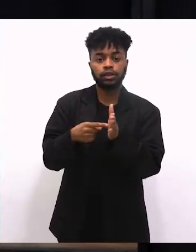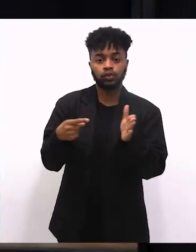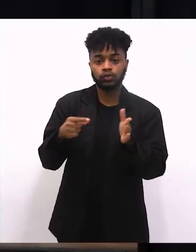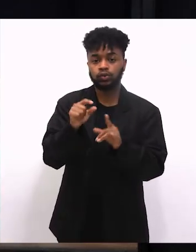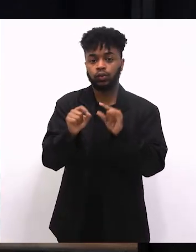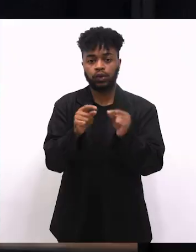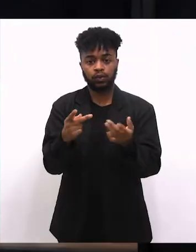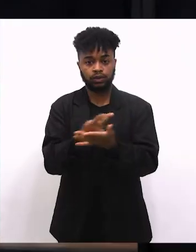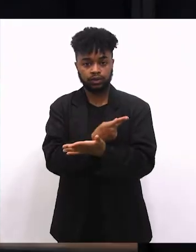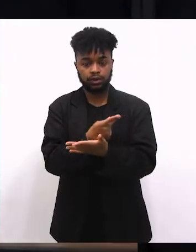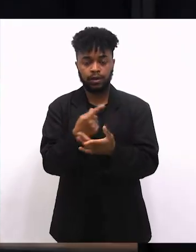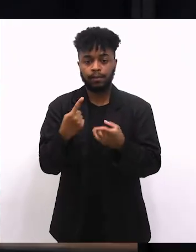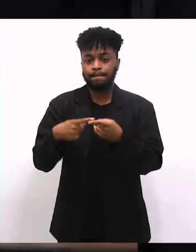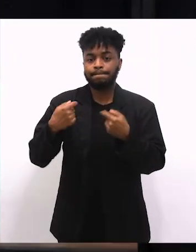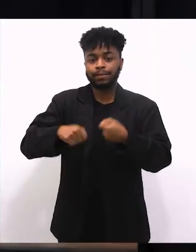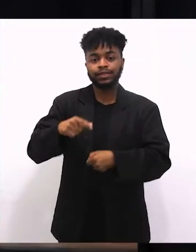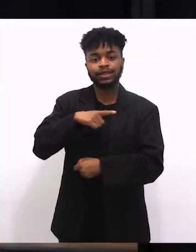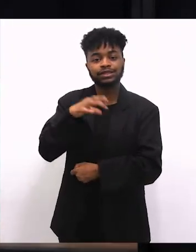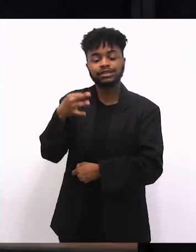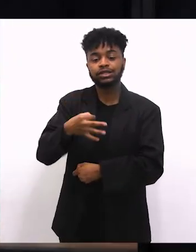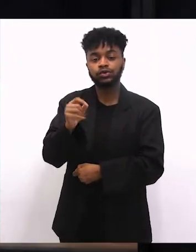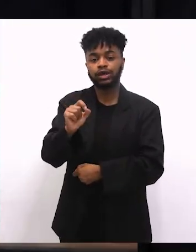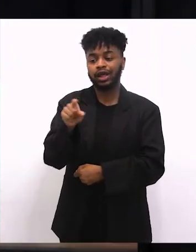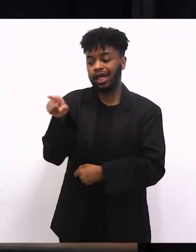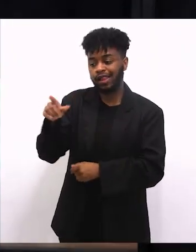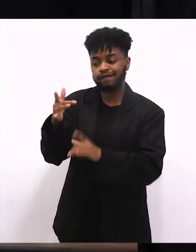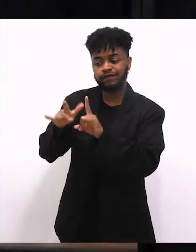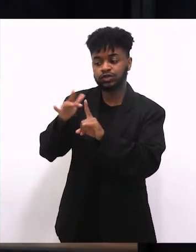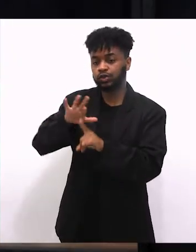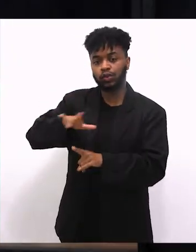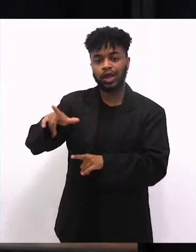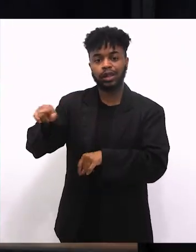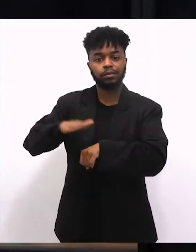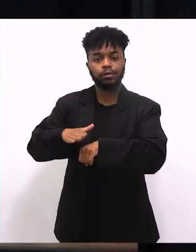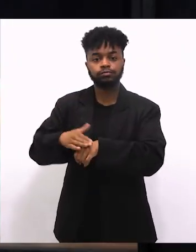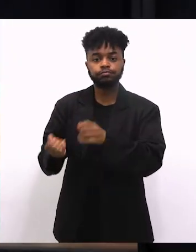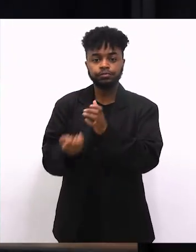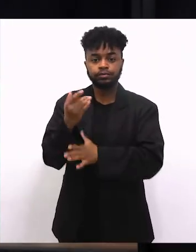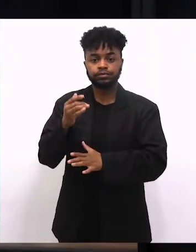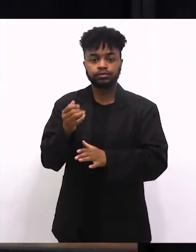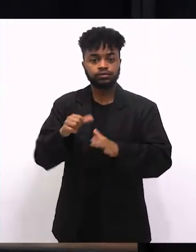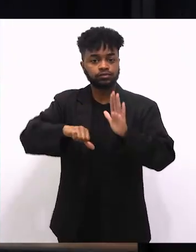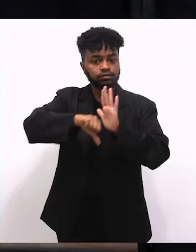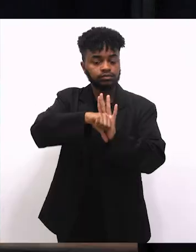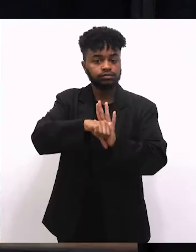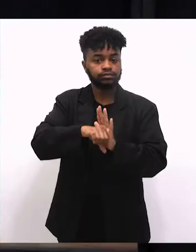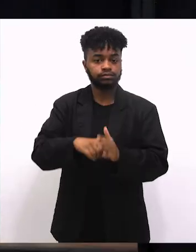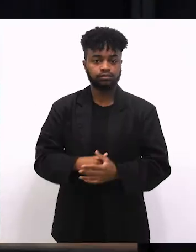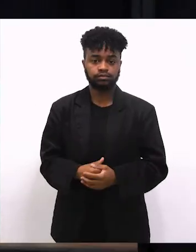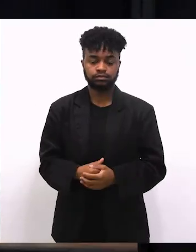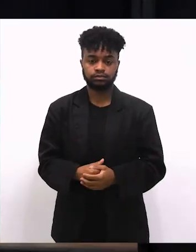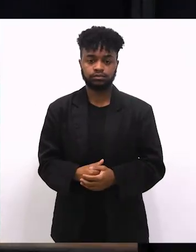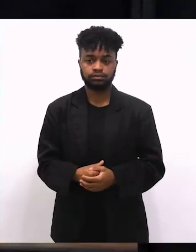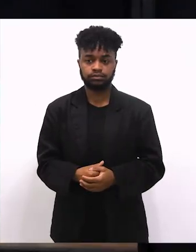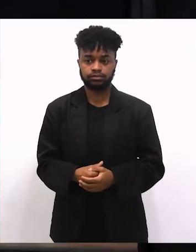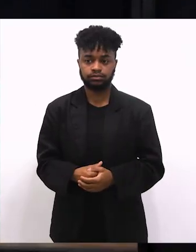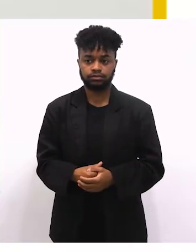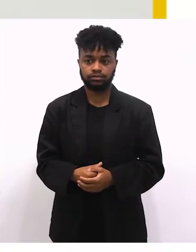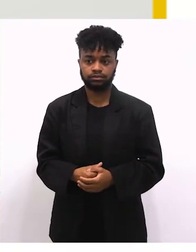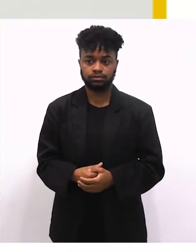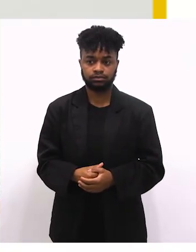para denunciar essa situação, tendo a certeza de que é vítima e não autor de um crime, né, suposto autora de um